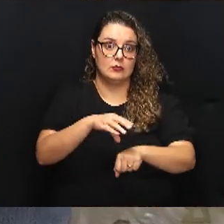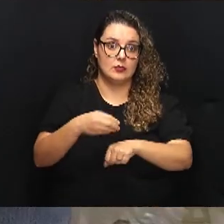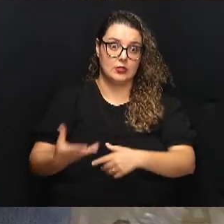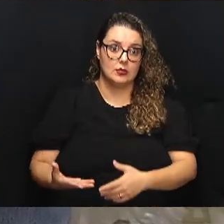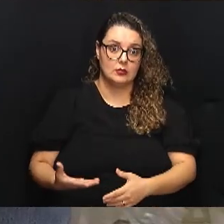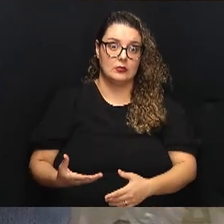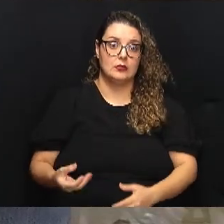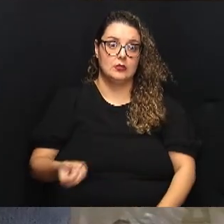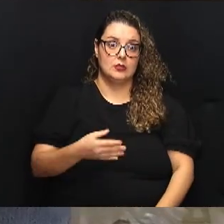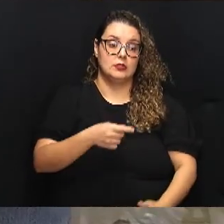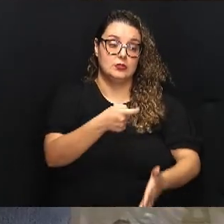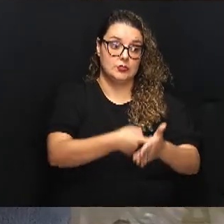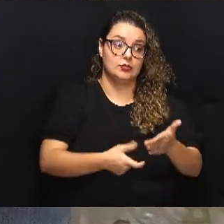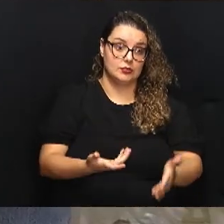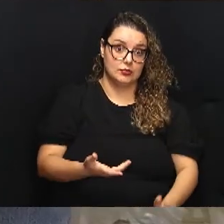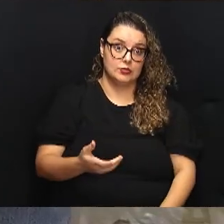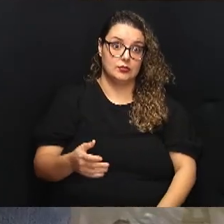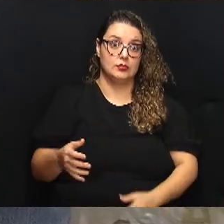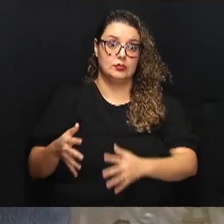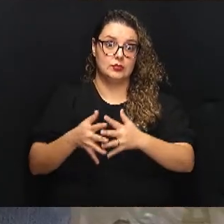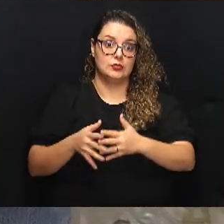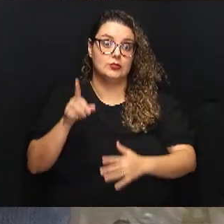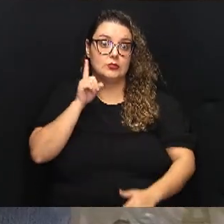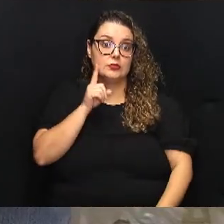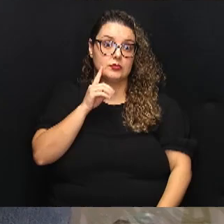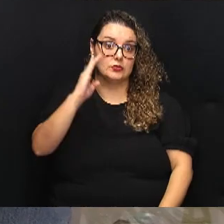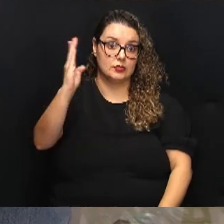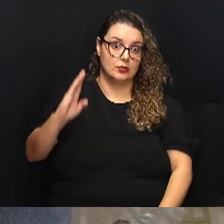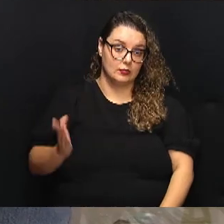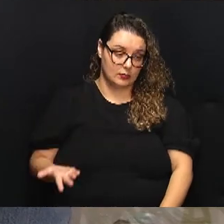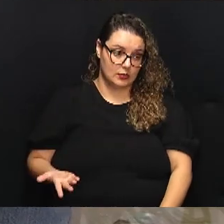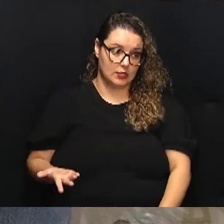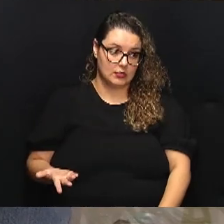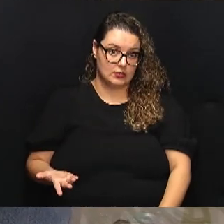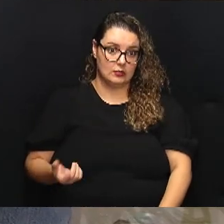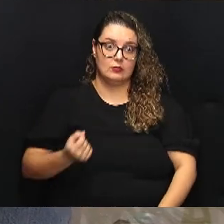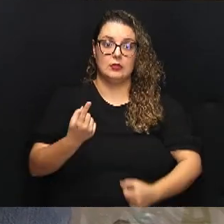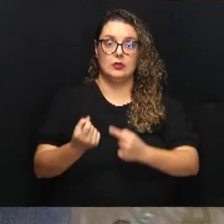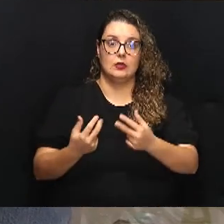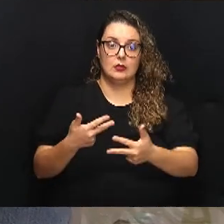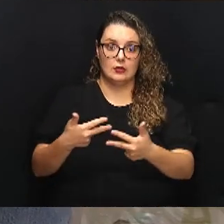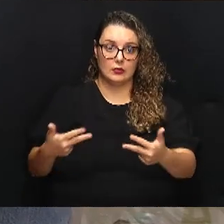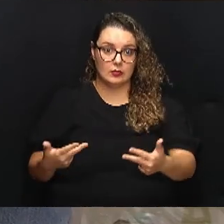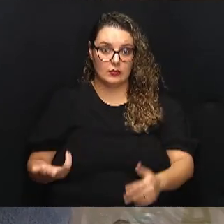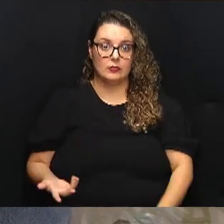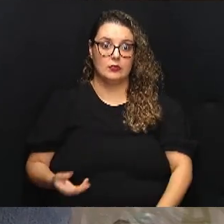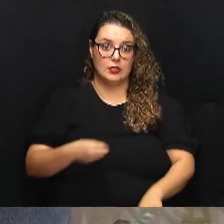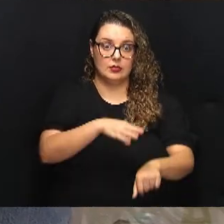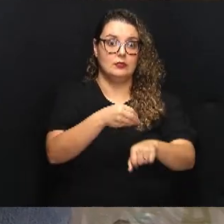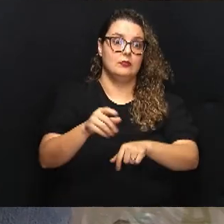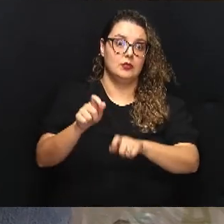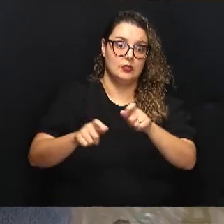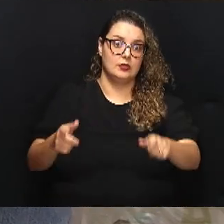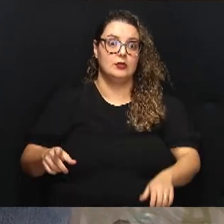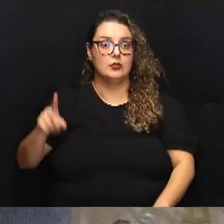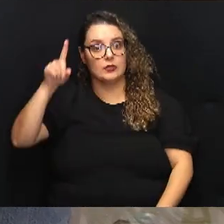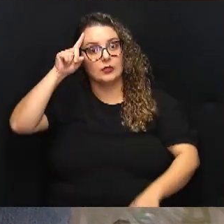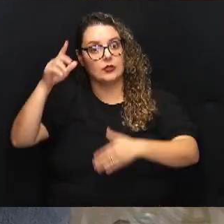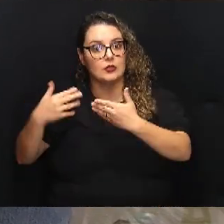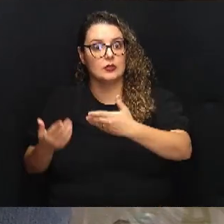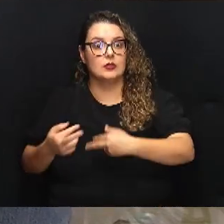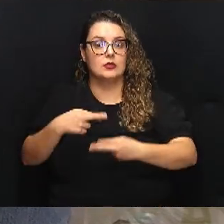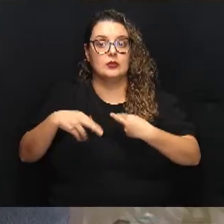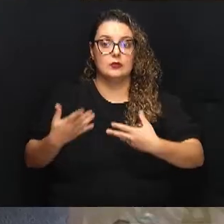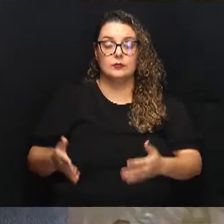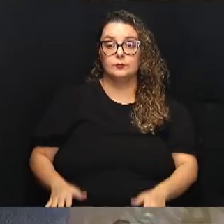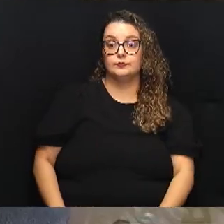novas tarifas dos Estados Unidos sobre o Brasil? Mais alguma dica que o pessoal pode ter no dia a dia, assim, dessa questão? Olha,